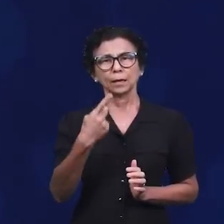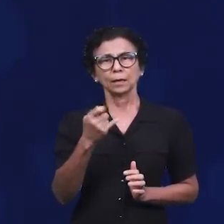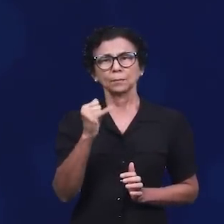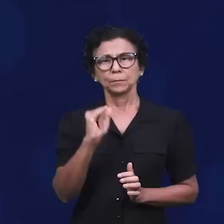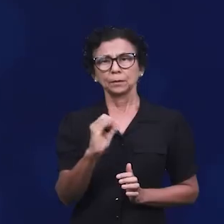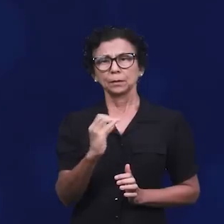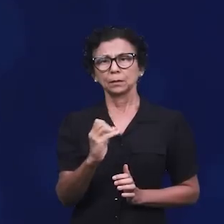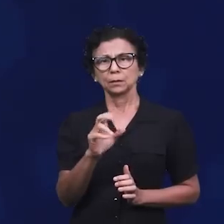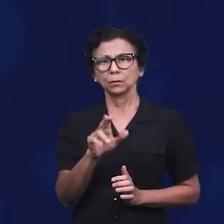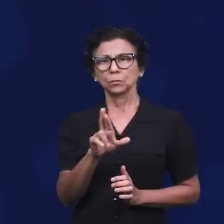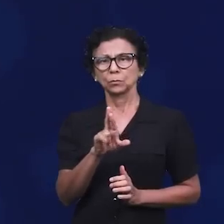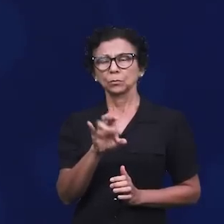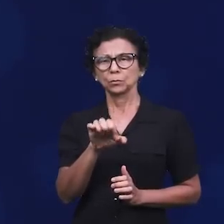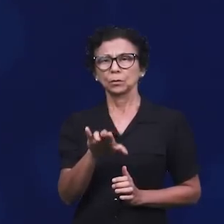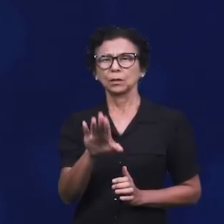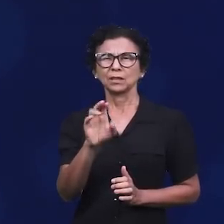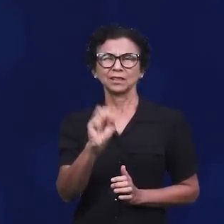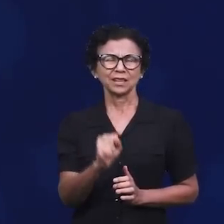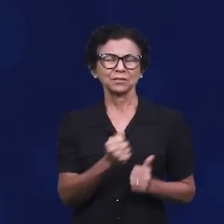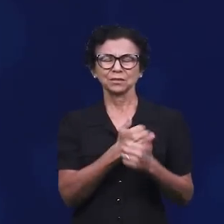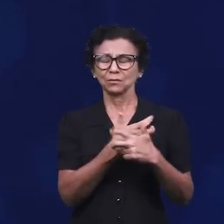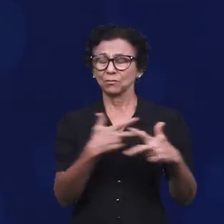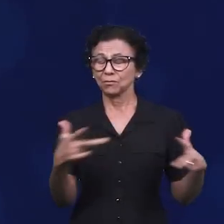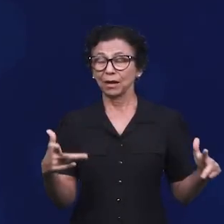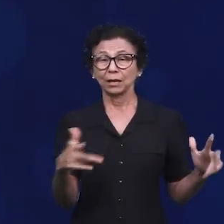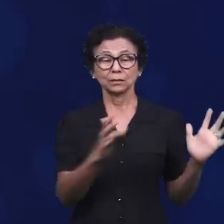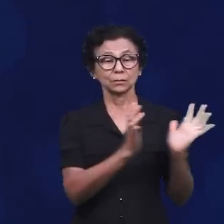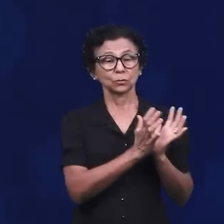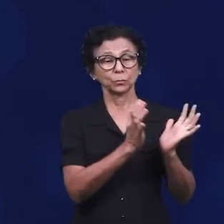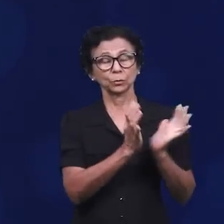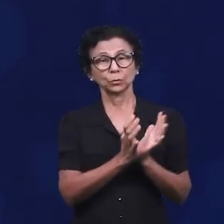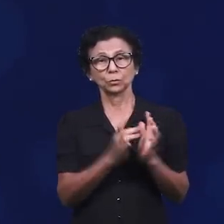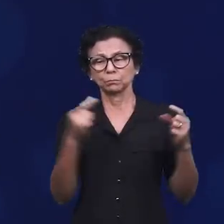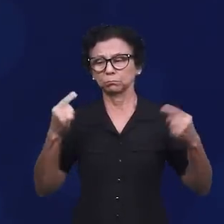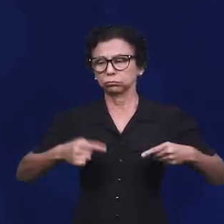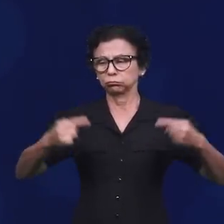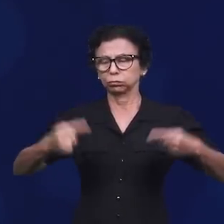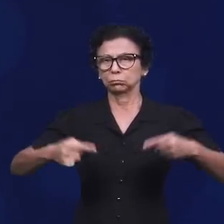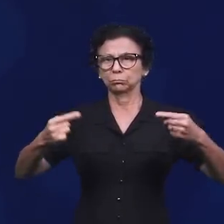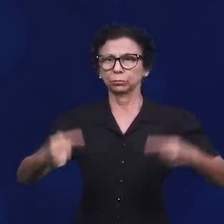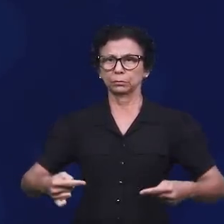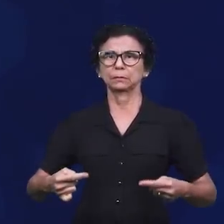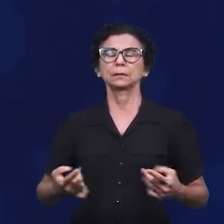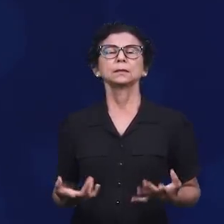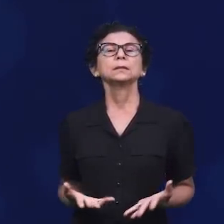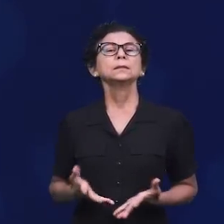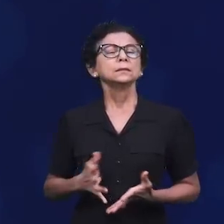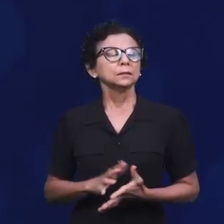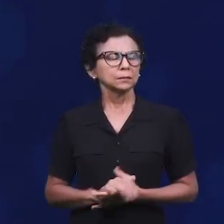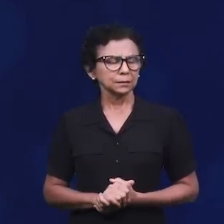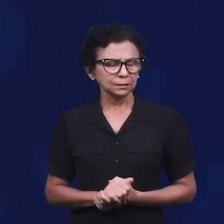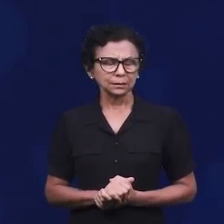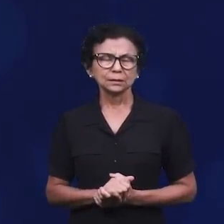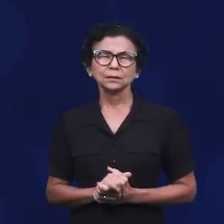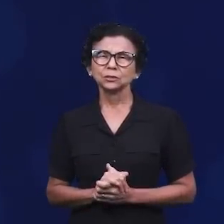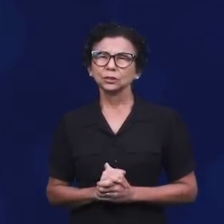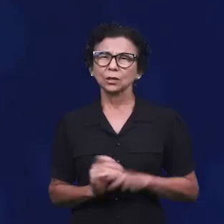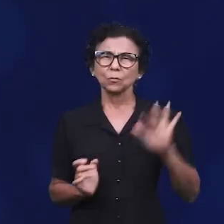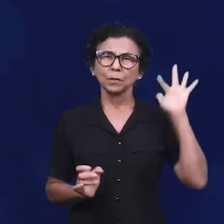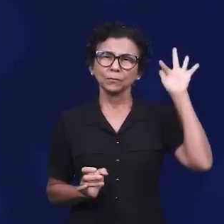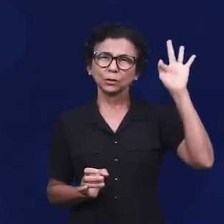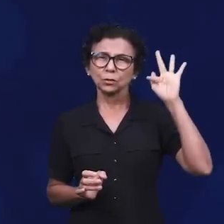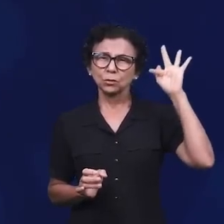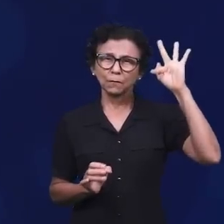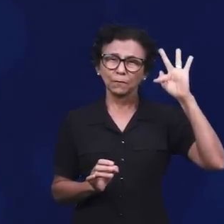saduceus, os herodianos. Cada um vinha exatamente já com uma carga filosófica